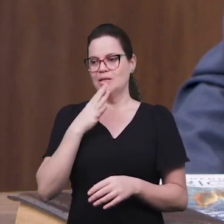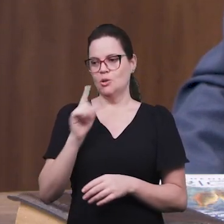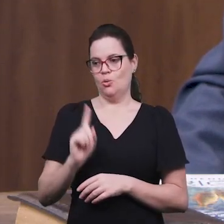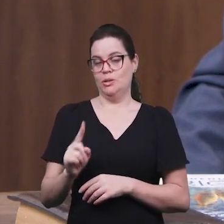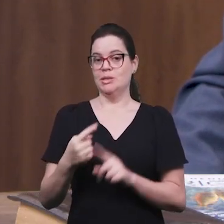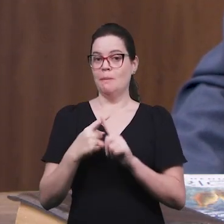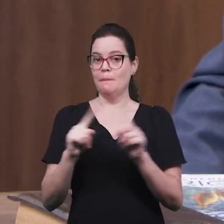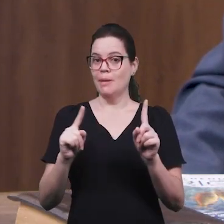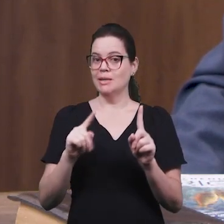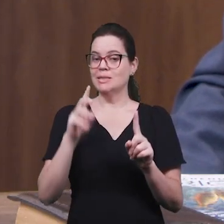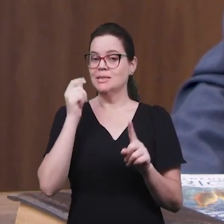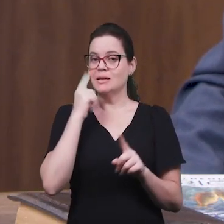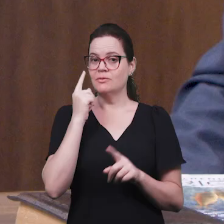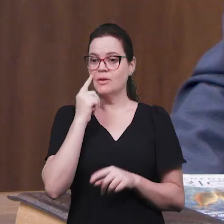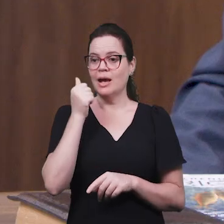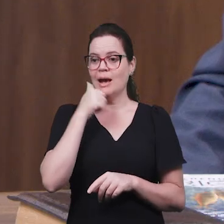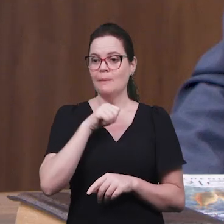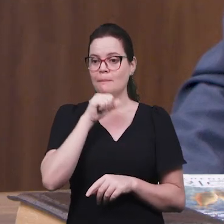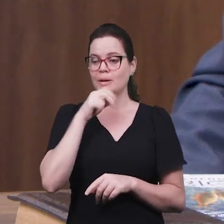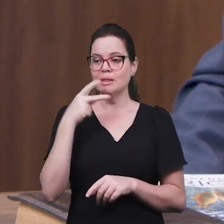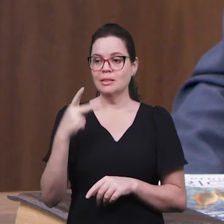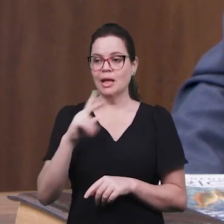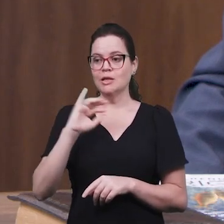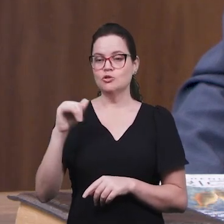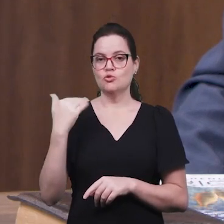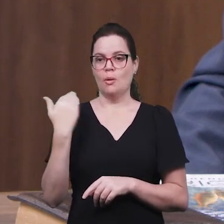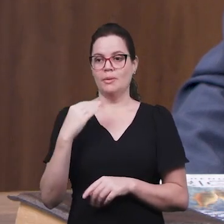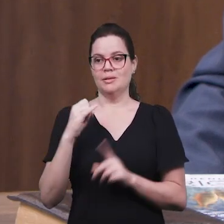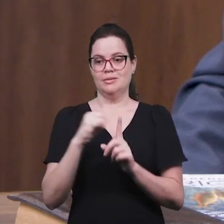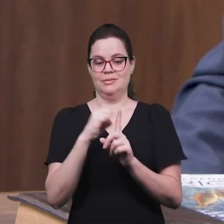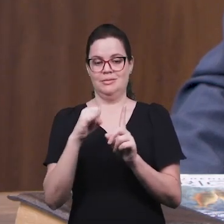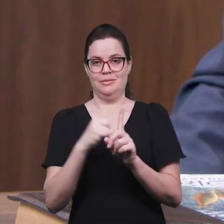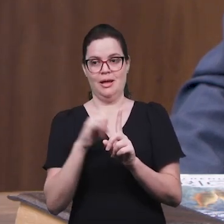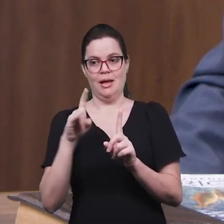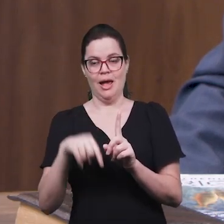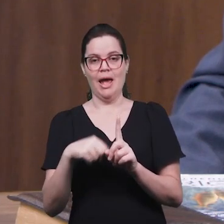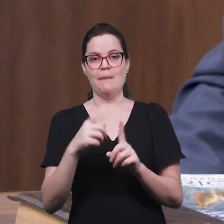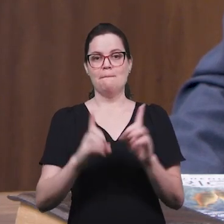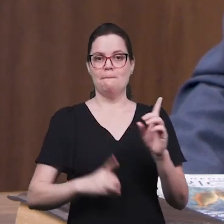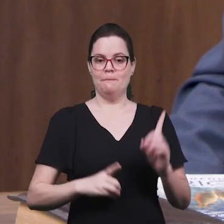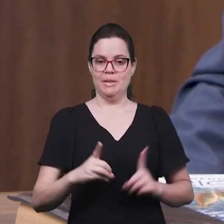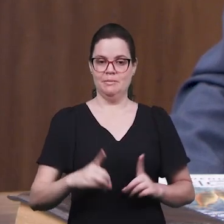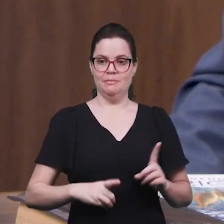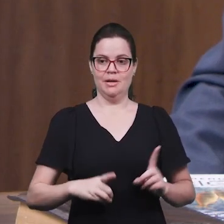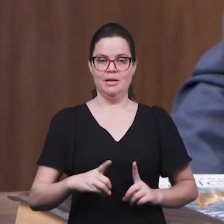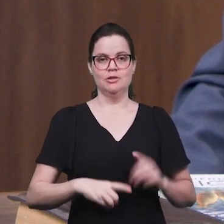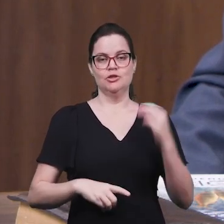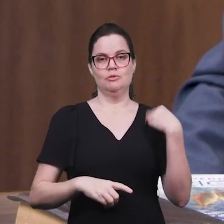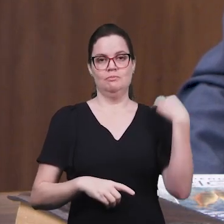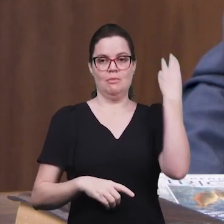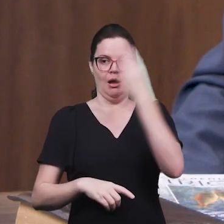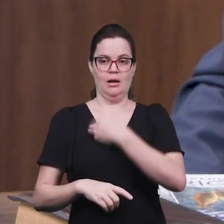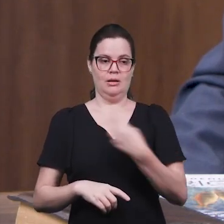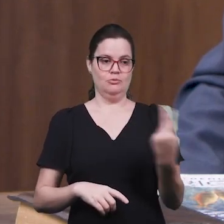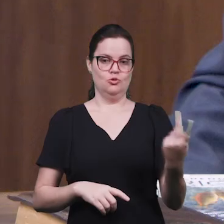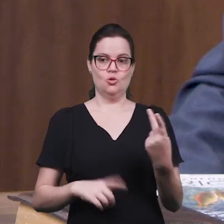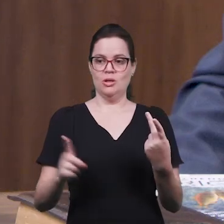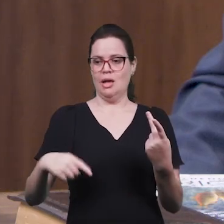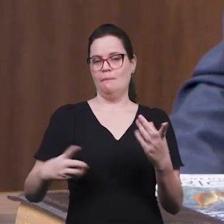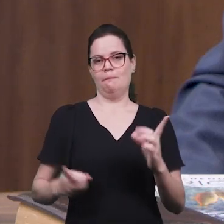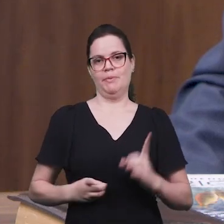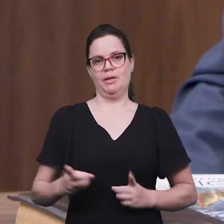A mãe de João, né, Isabel, era prima da mãe do Senhor Jesus, que é Maria. Só que